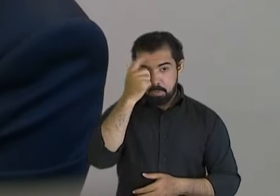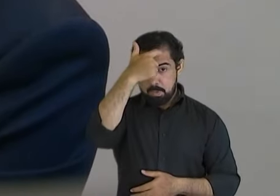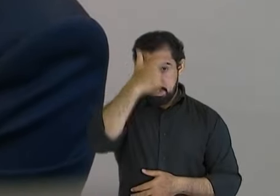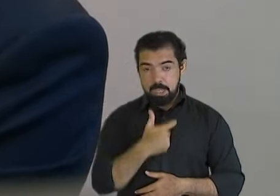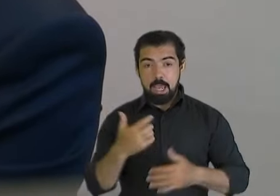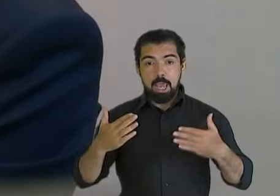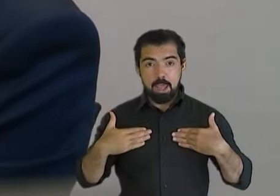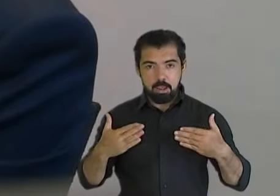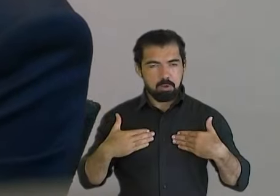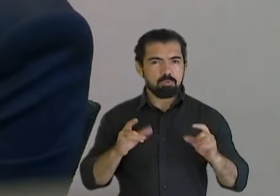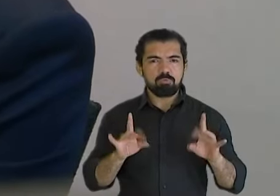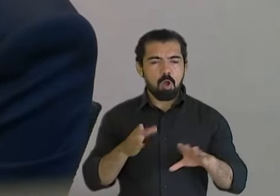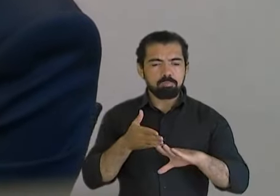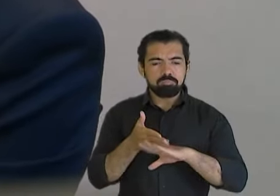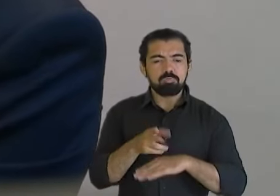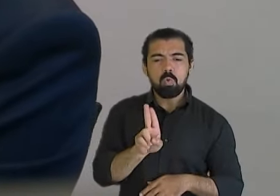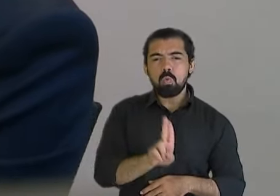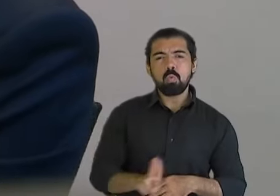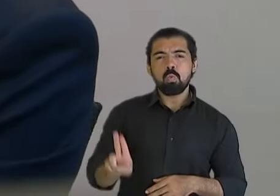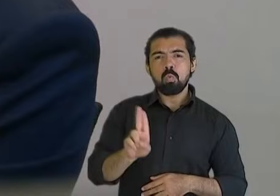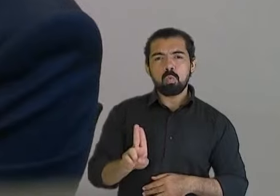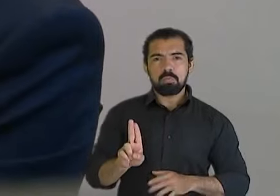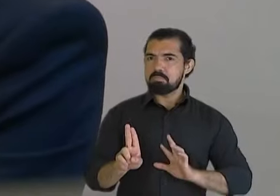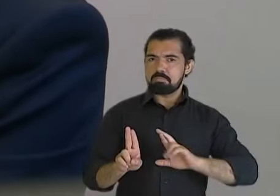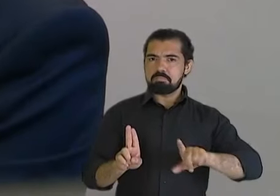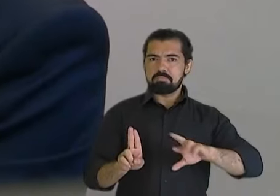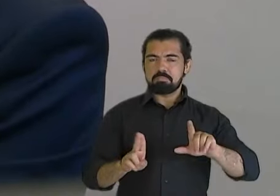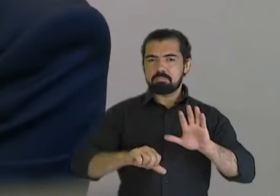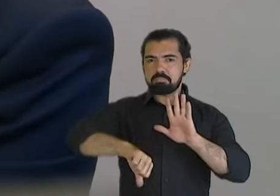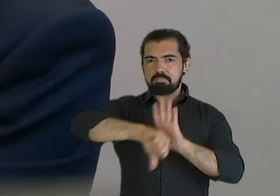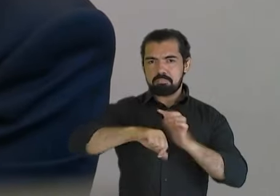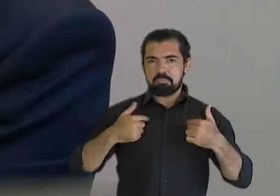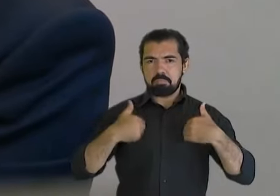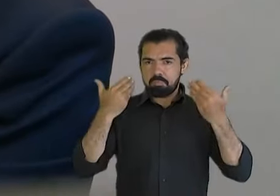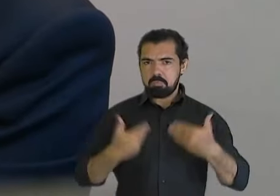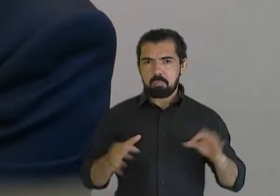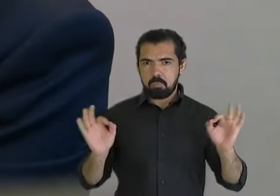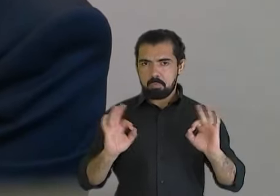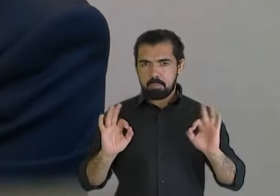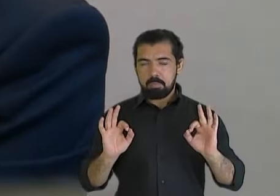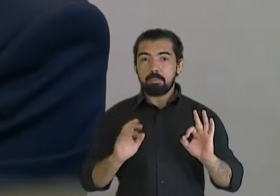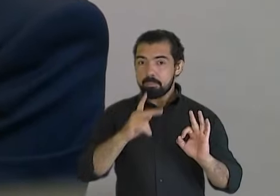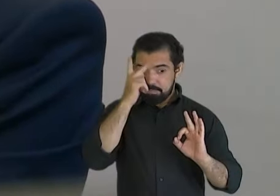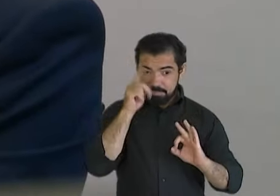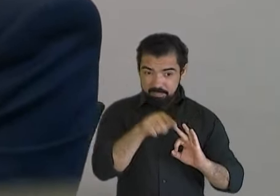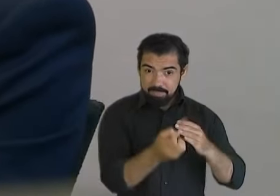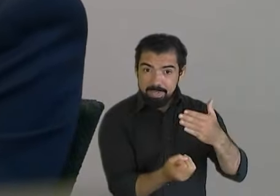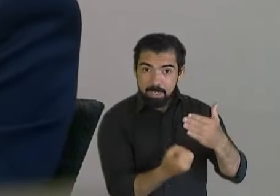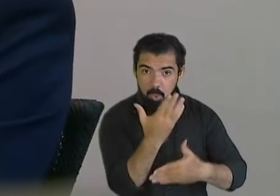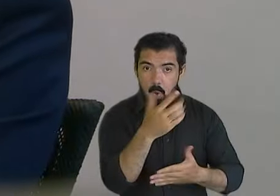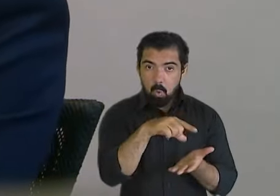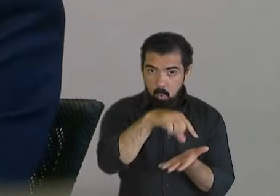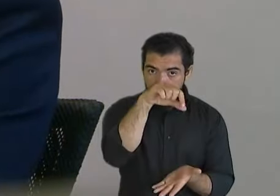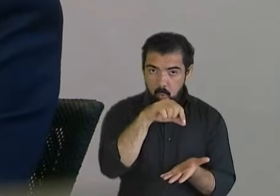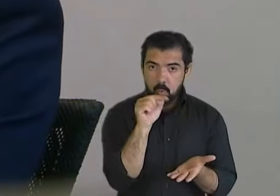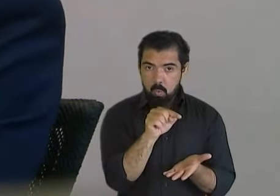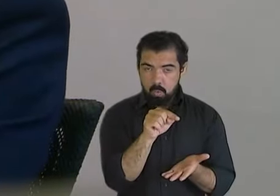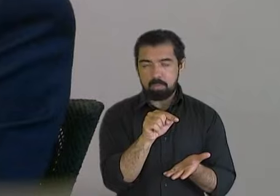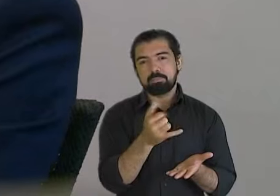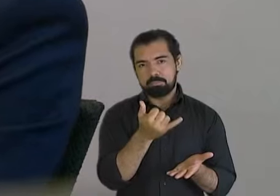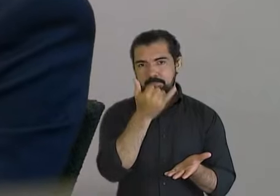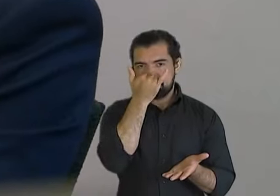da pessoa usuária, da pessoa que joga aquele jogo de azar, né? Então, o risco estaria para